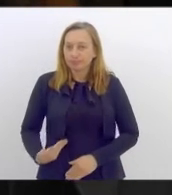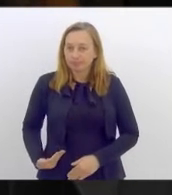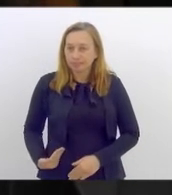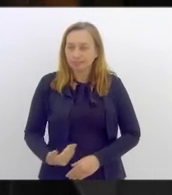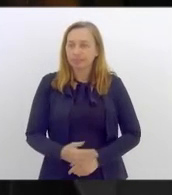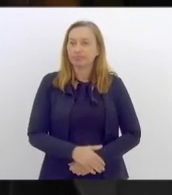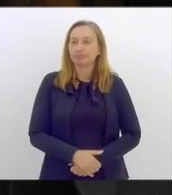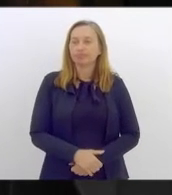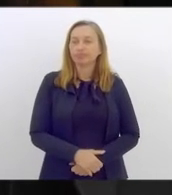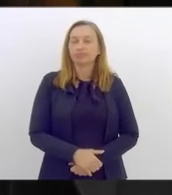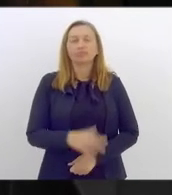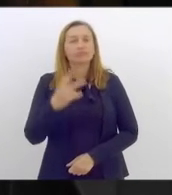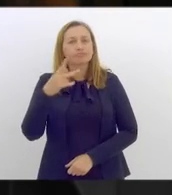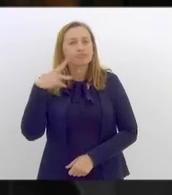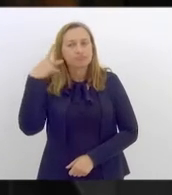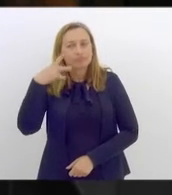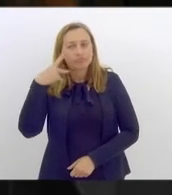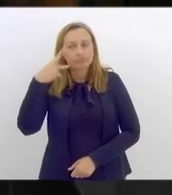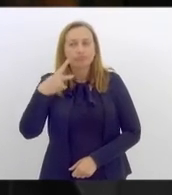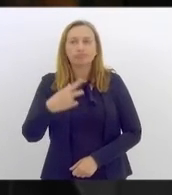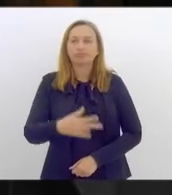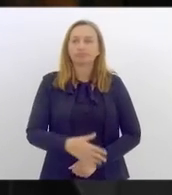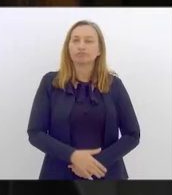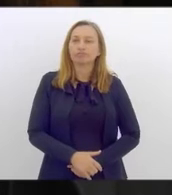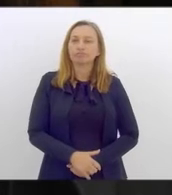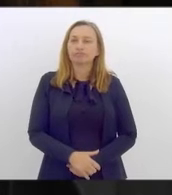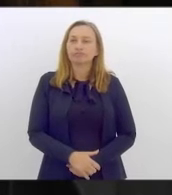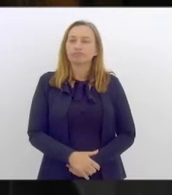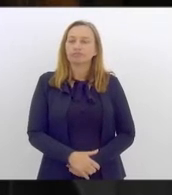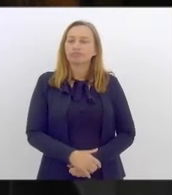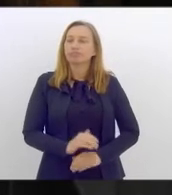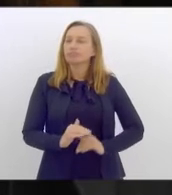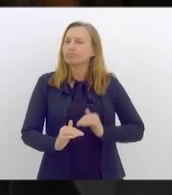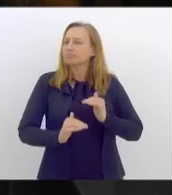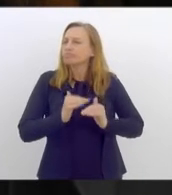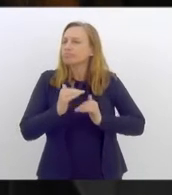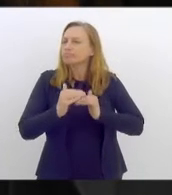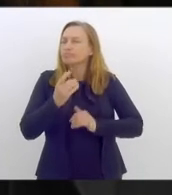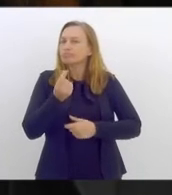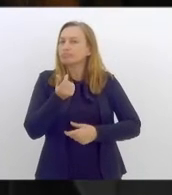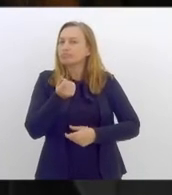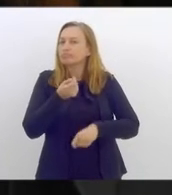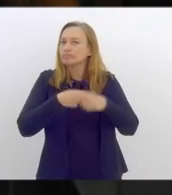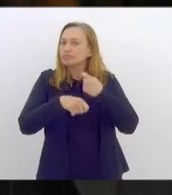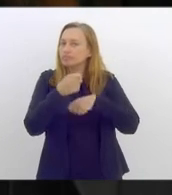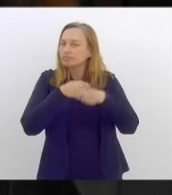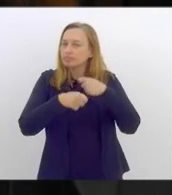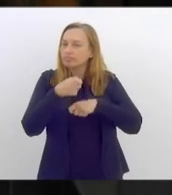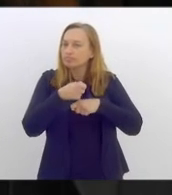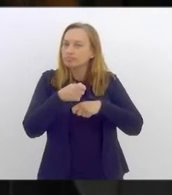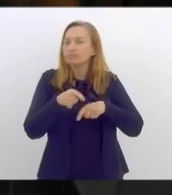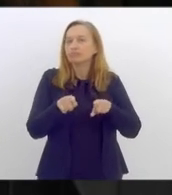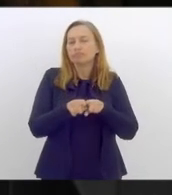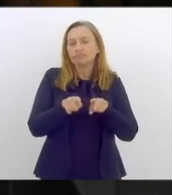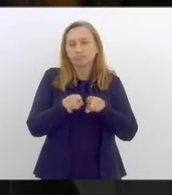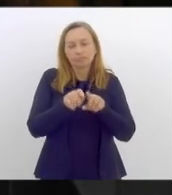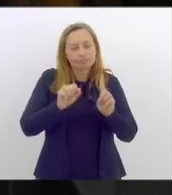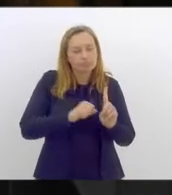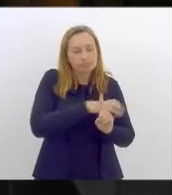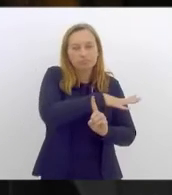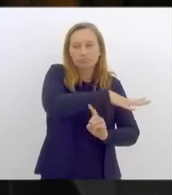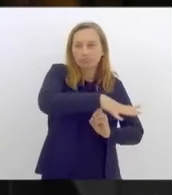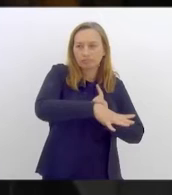com a política de desenvolvimento econômico e social do